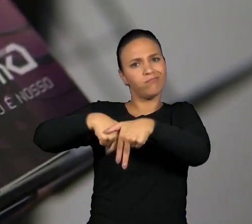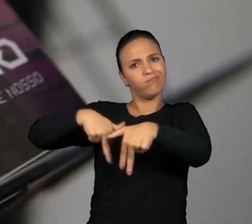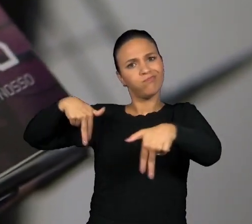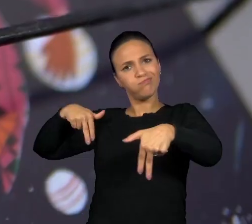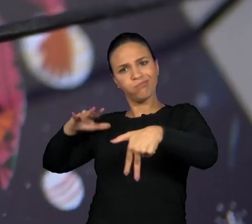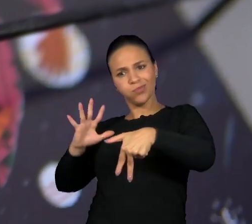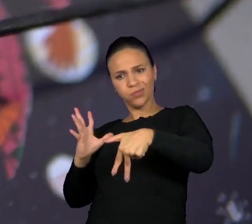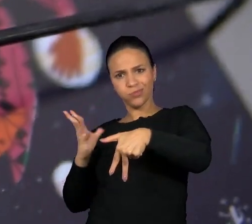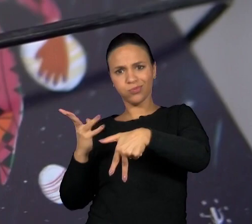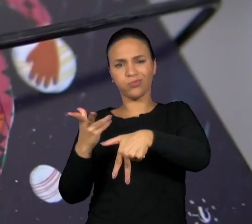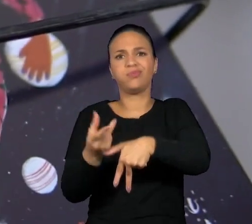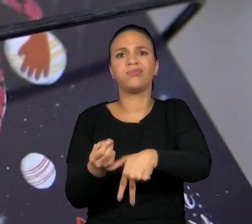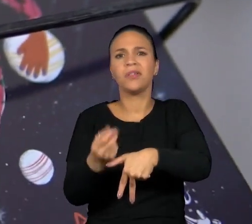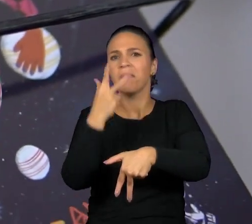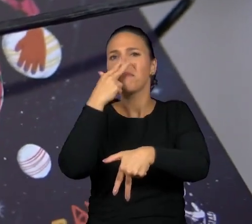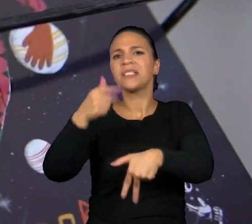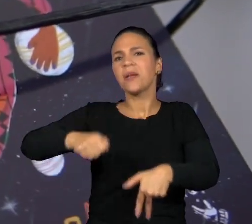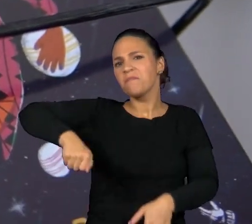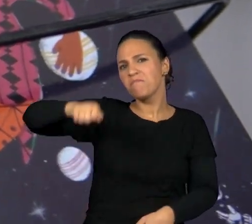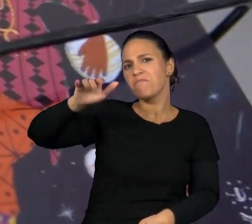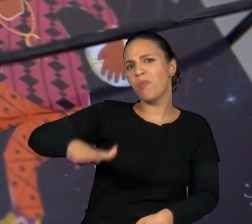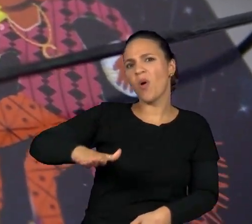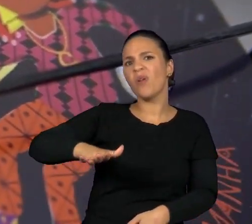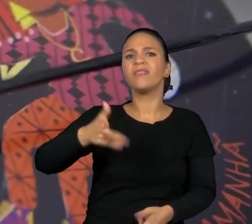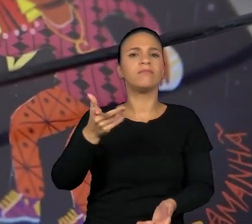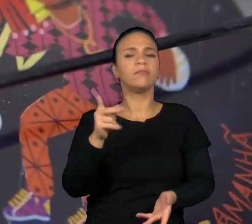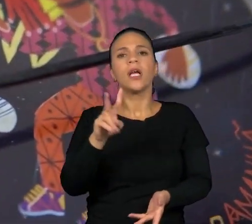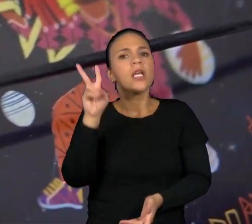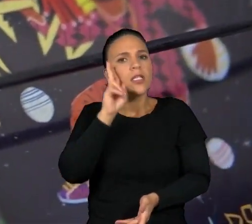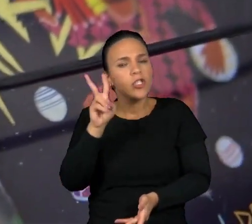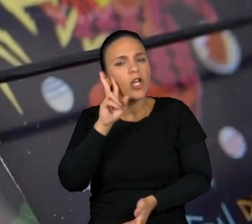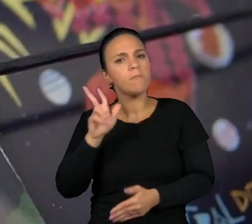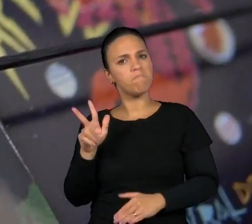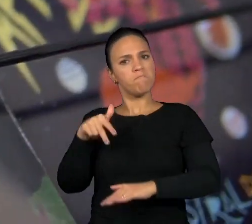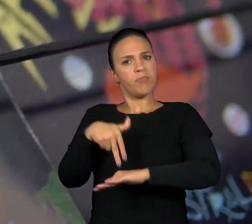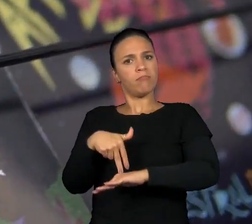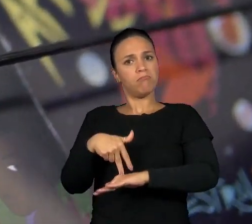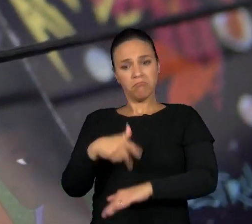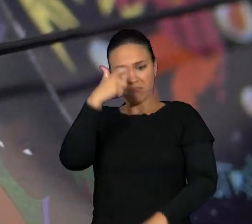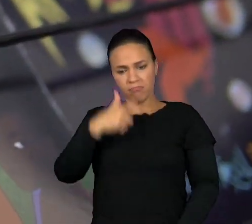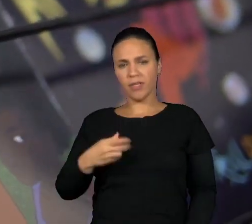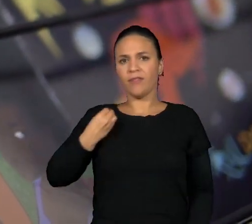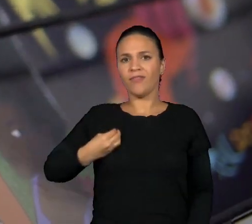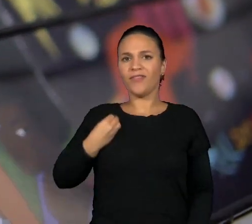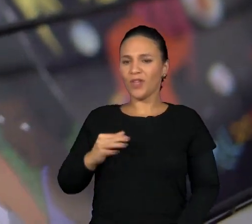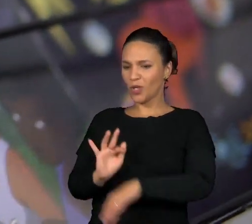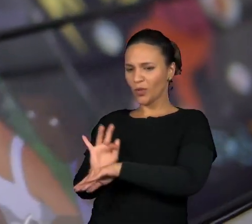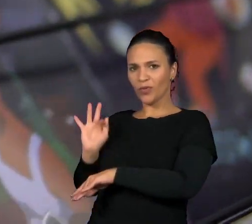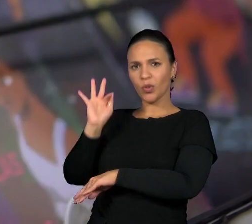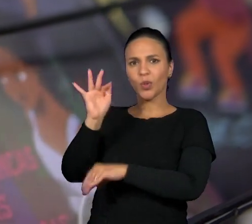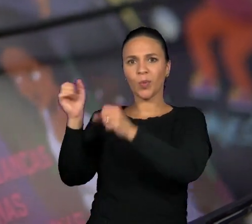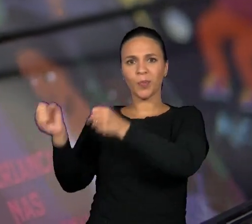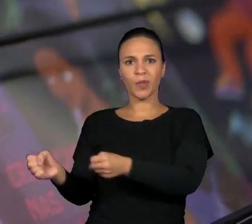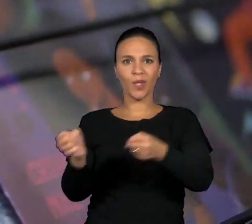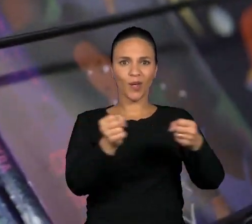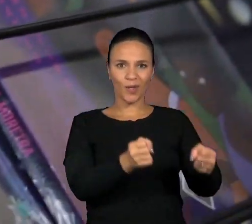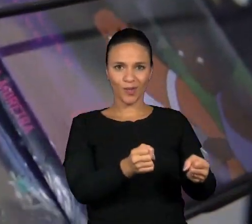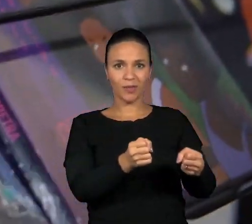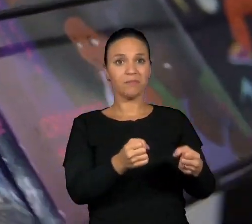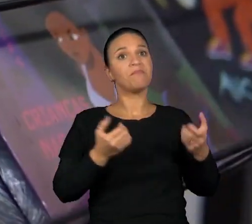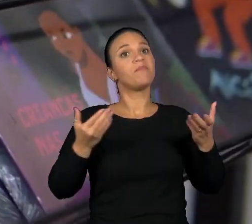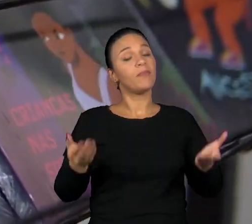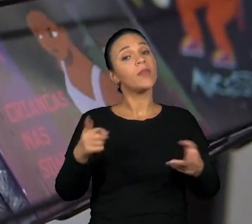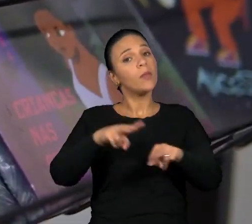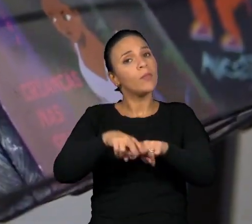não são um protagonista também dessas histórias. Então nós estamos com os nossos corpos vivos no futuro de maneira potente. E aí traz elementos